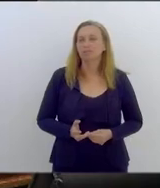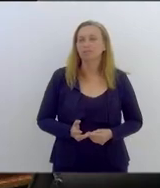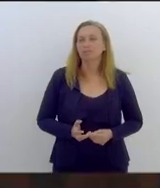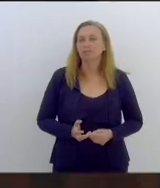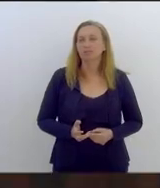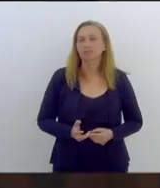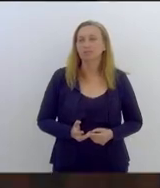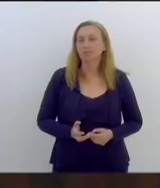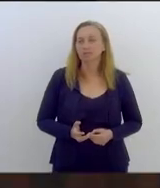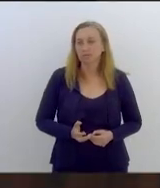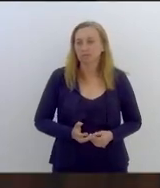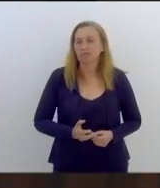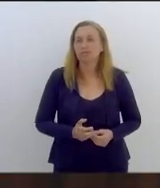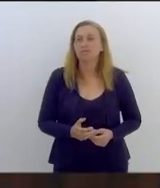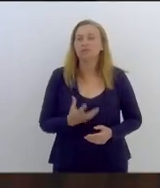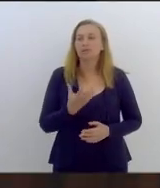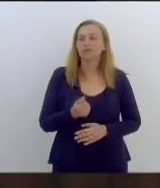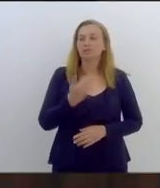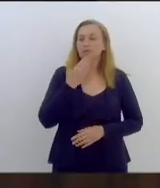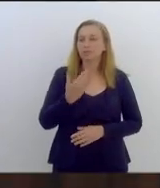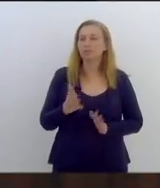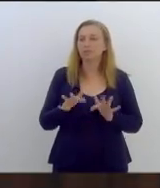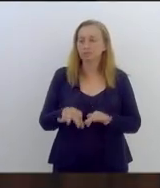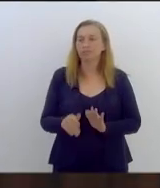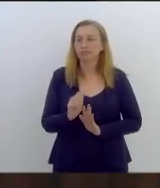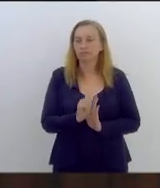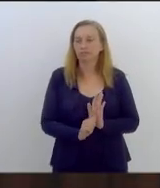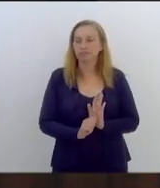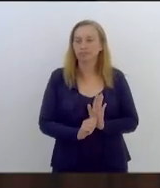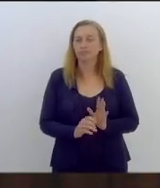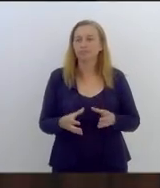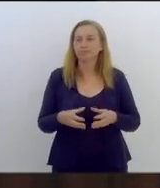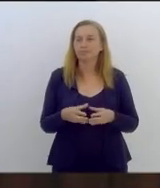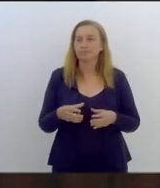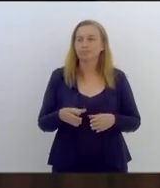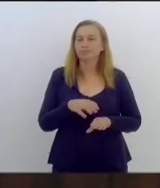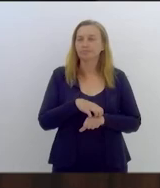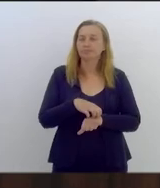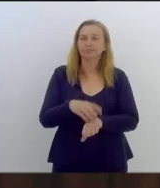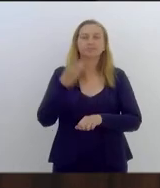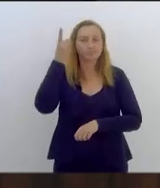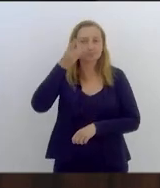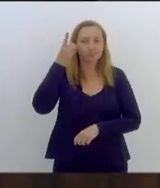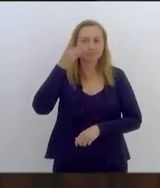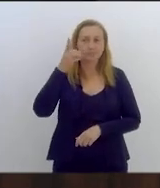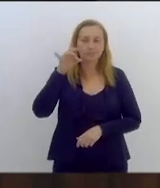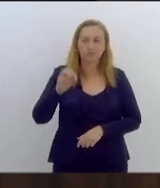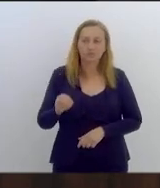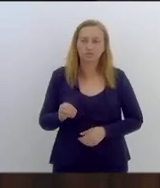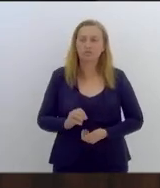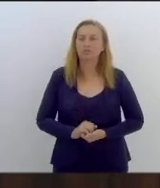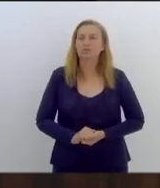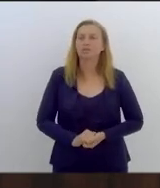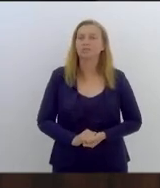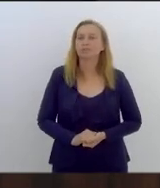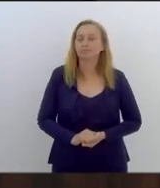A presidência defere para Vossa Excelência com forma final de redação. Pela Comissão de Transporte, deputado Dionísio Lins.